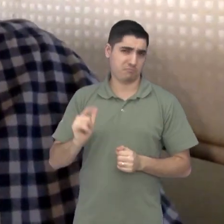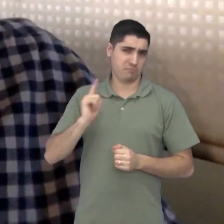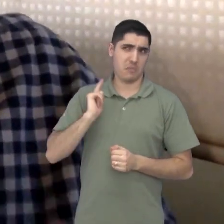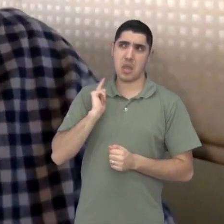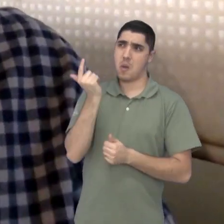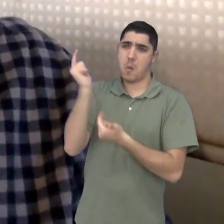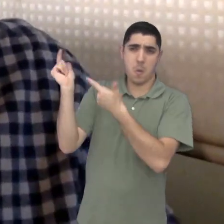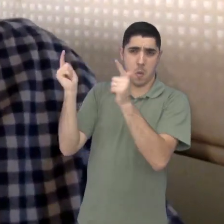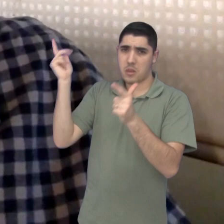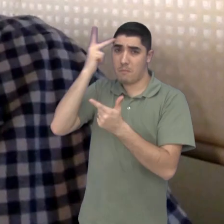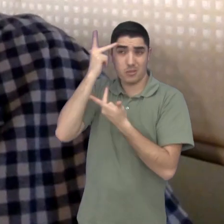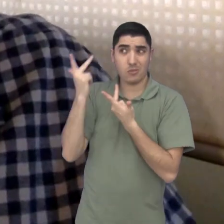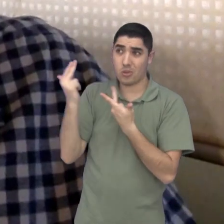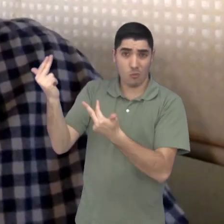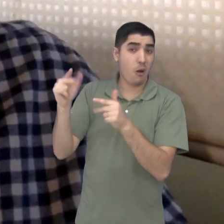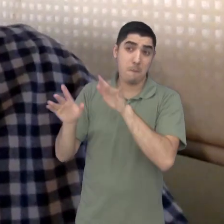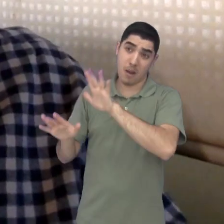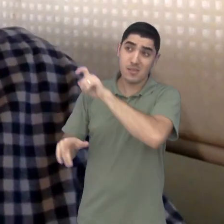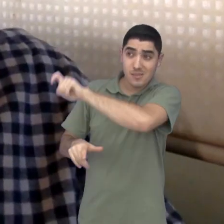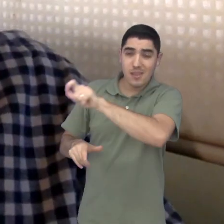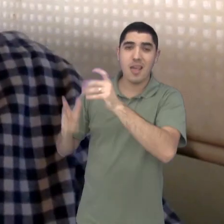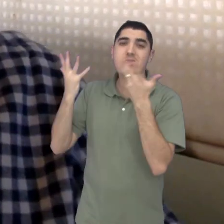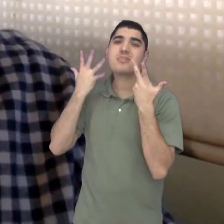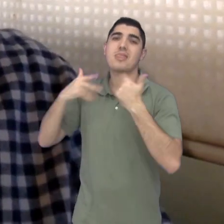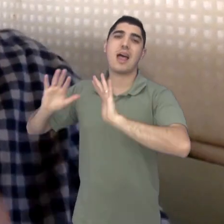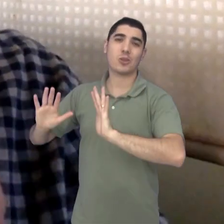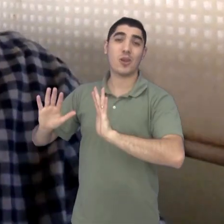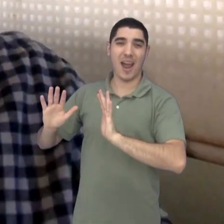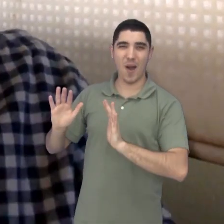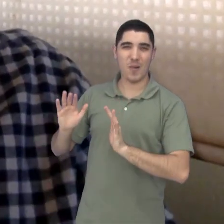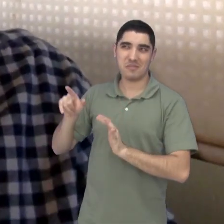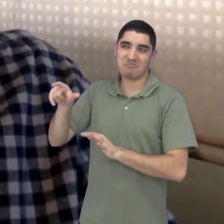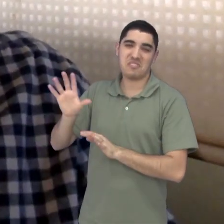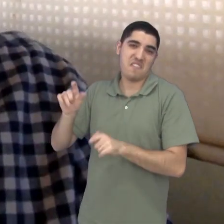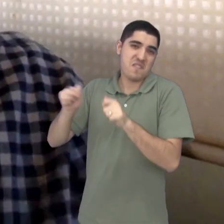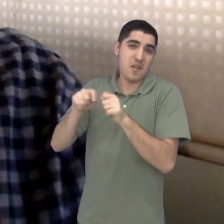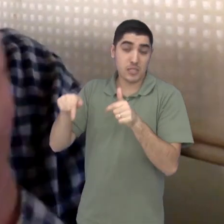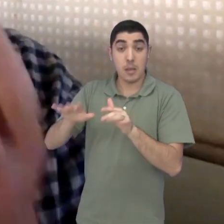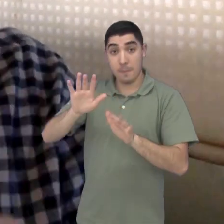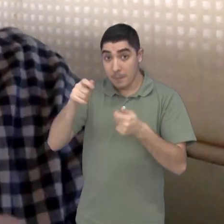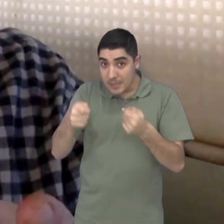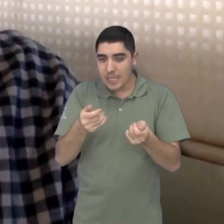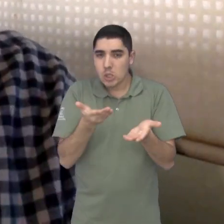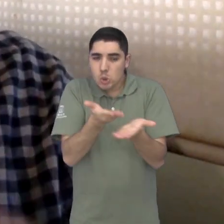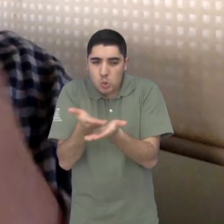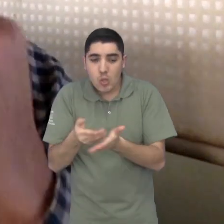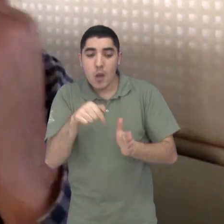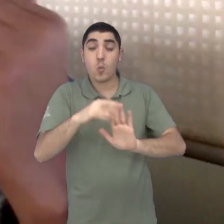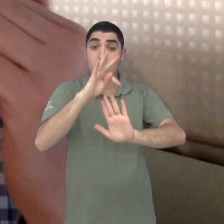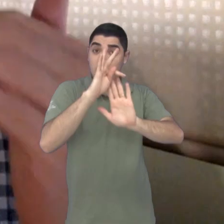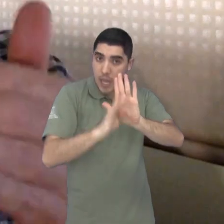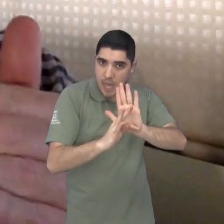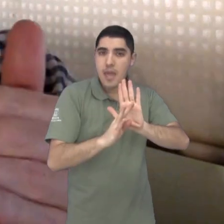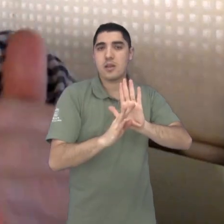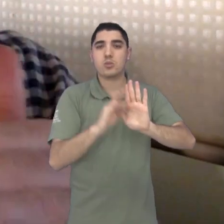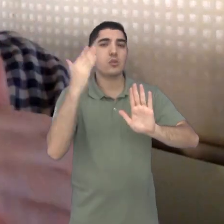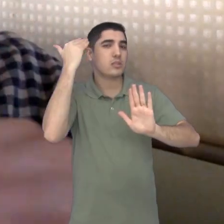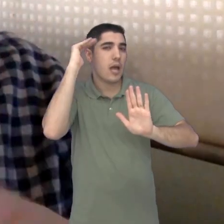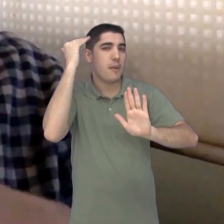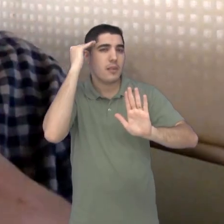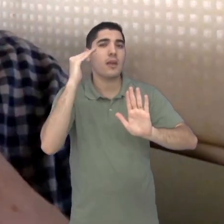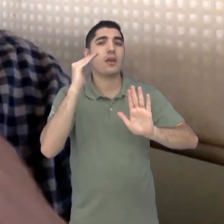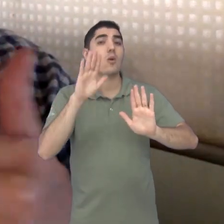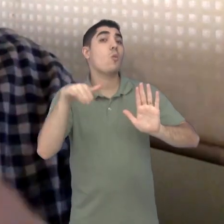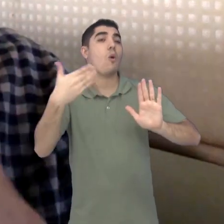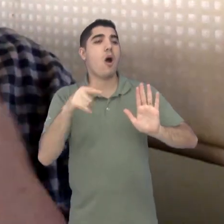isso naturalmente. Estudar a partitura, estudar a intenção, estudar a região da